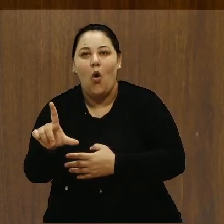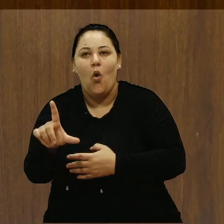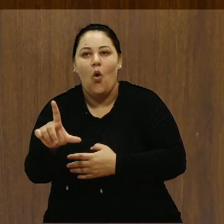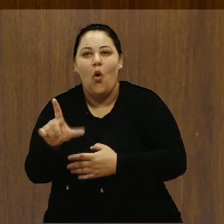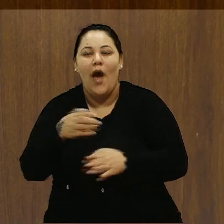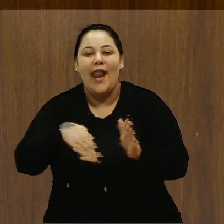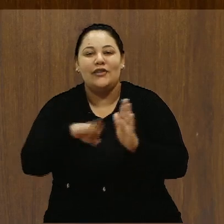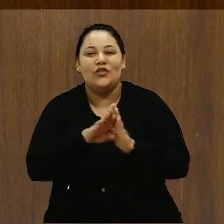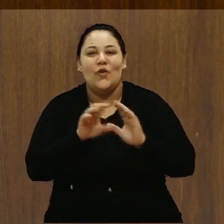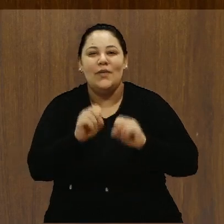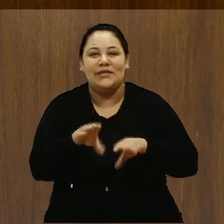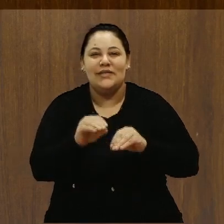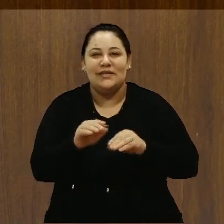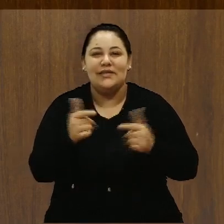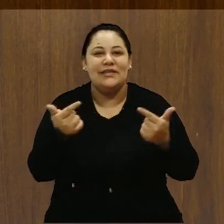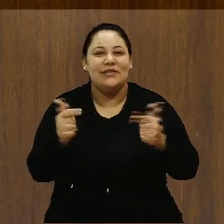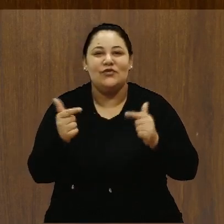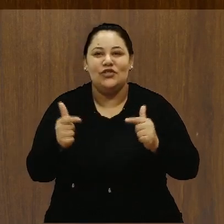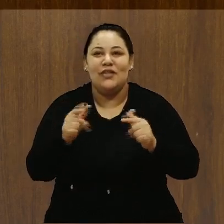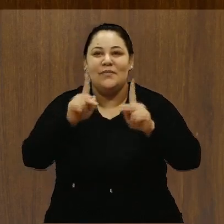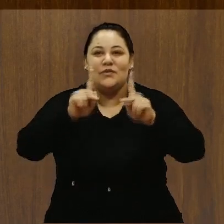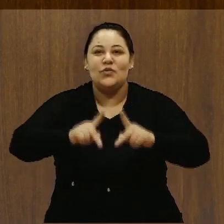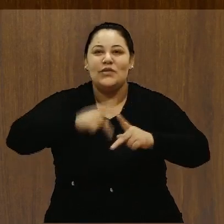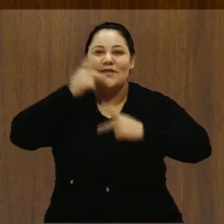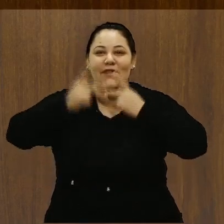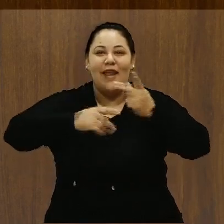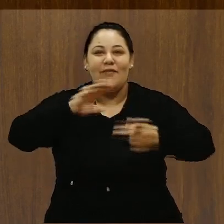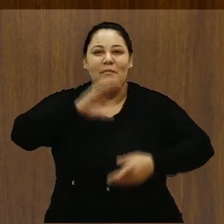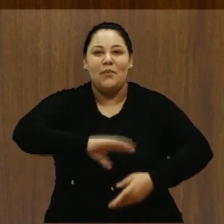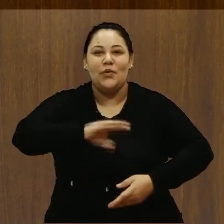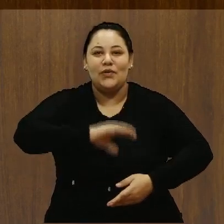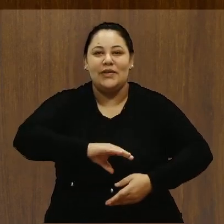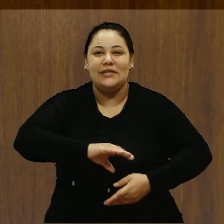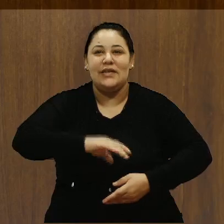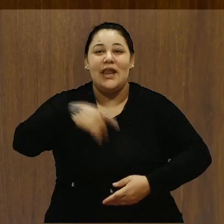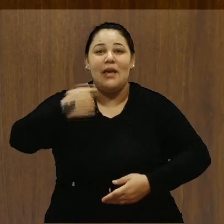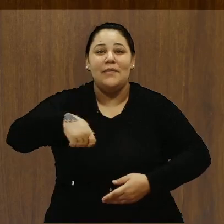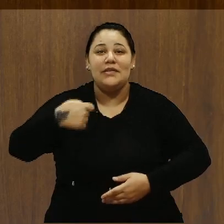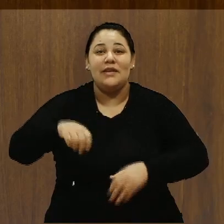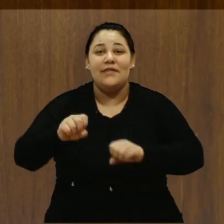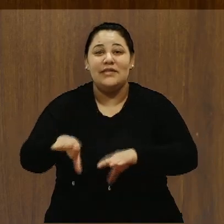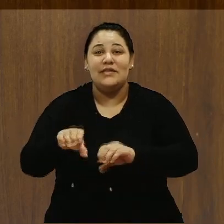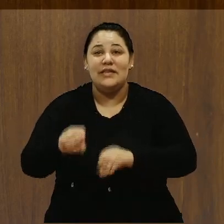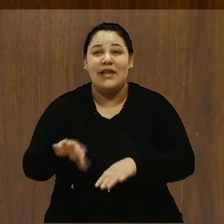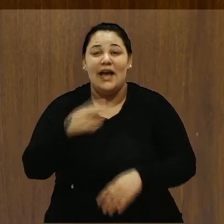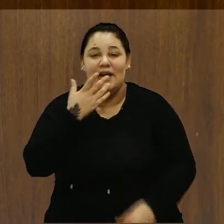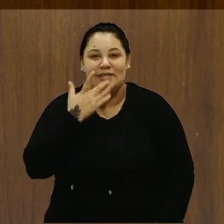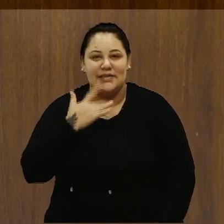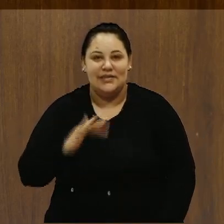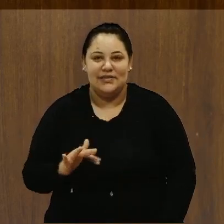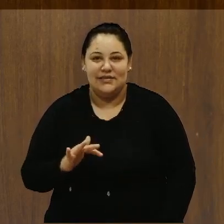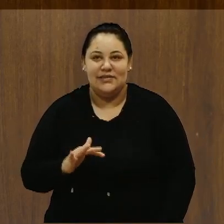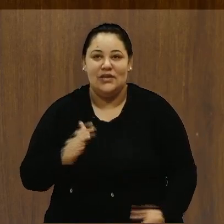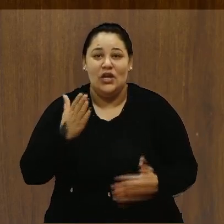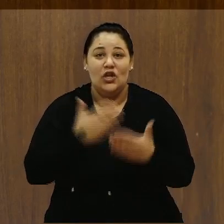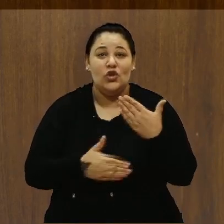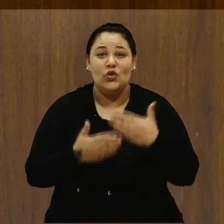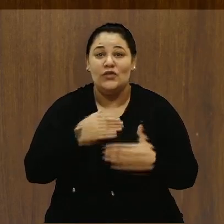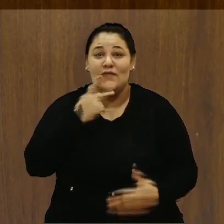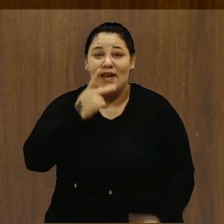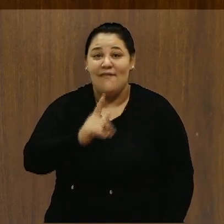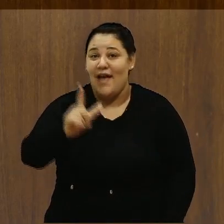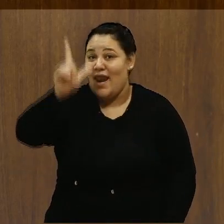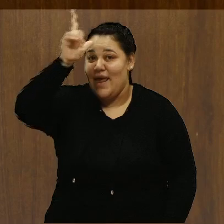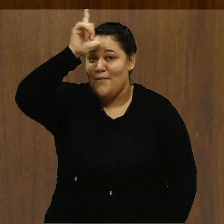não tinha gente que falava português. E ela tinha que alfabetizar as crianças. Todos falavam alemão. Então, essa